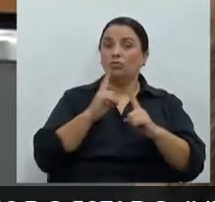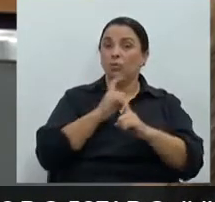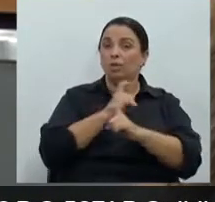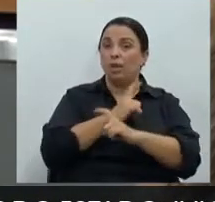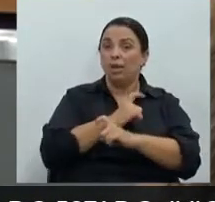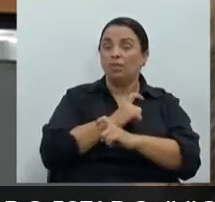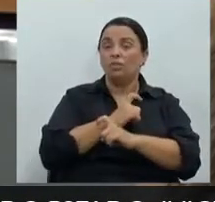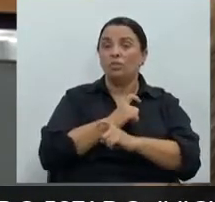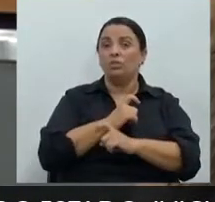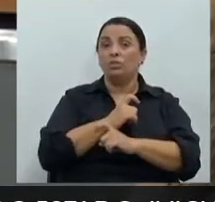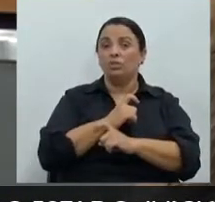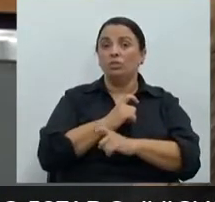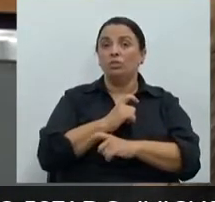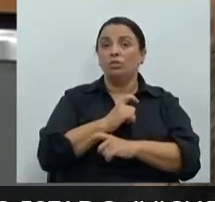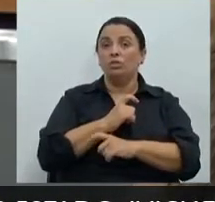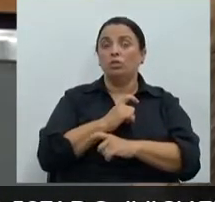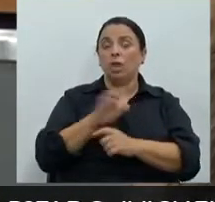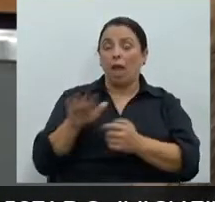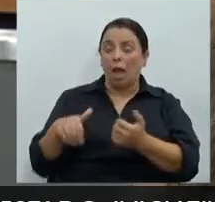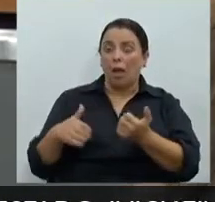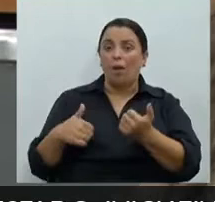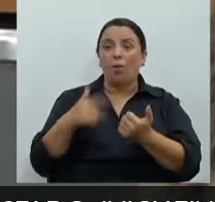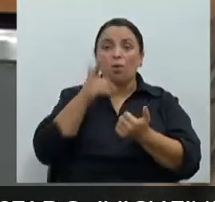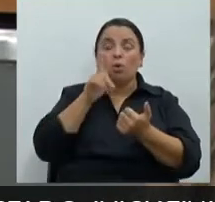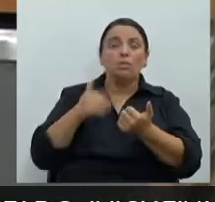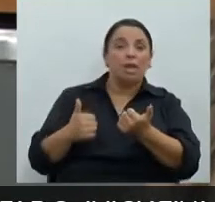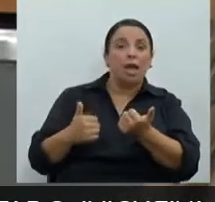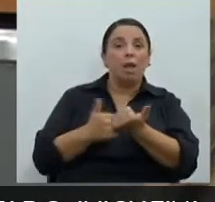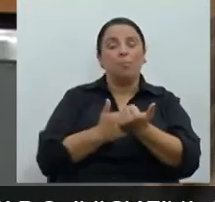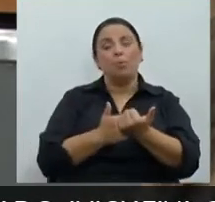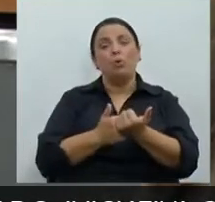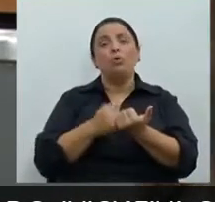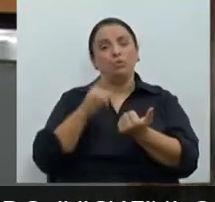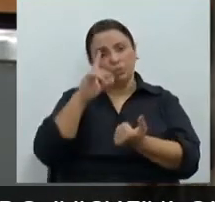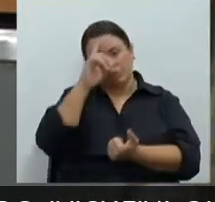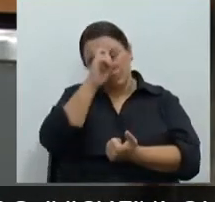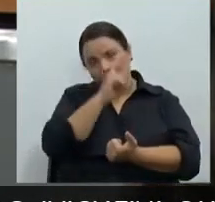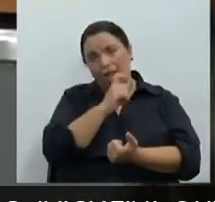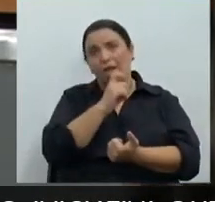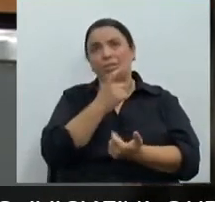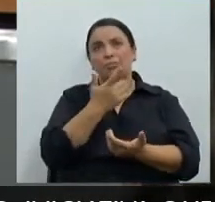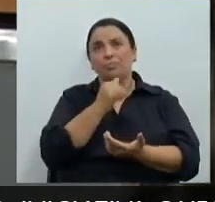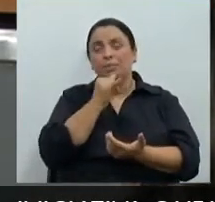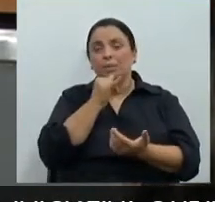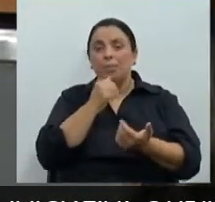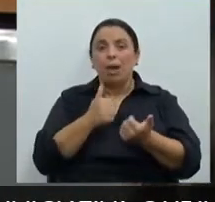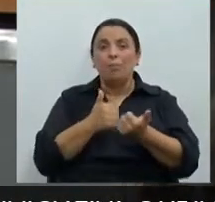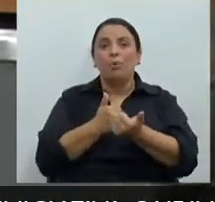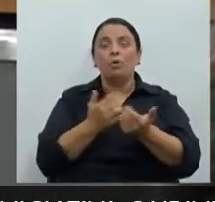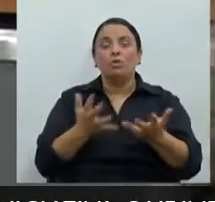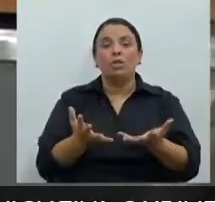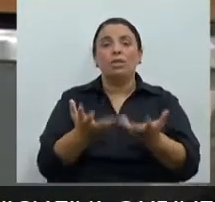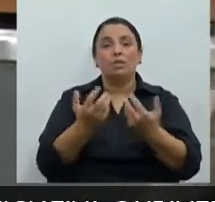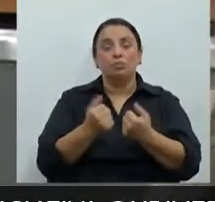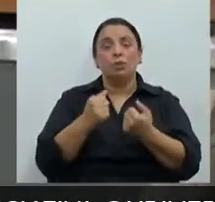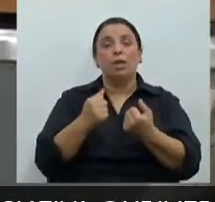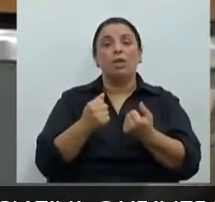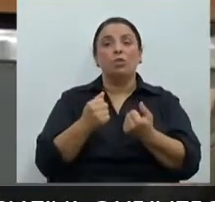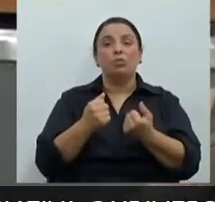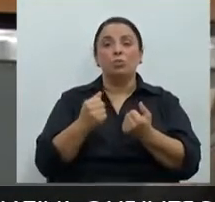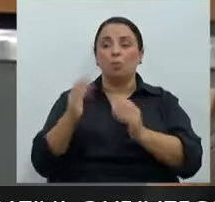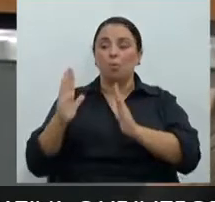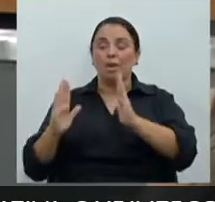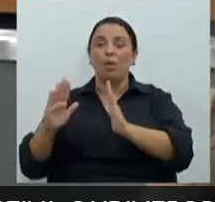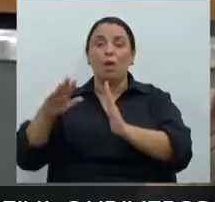conseguir apoio educacional, apoio de atendimento no contraturno para